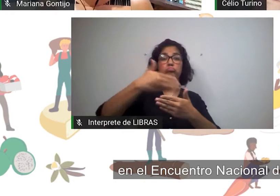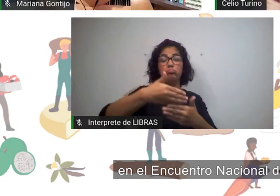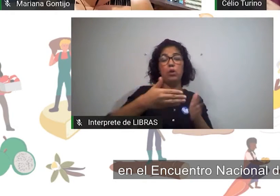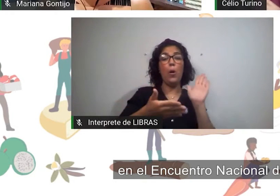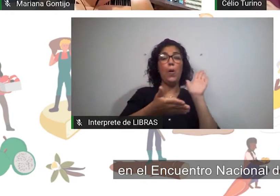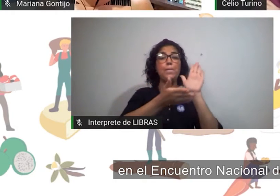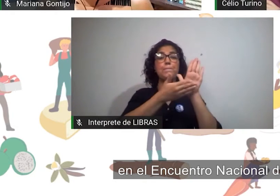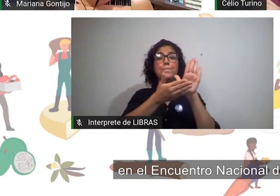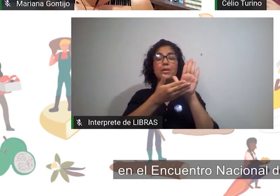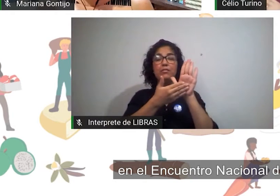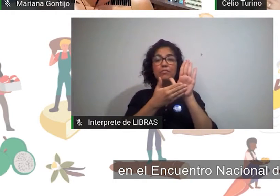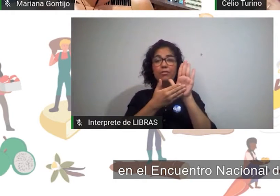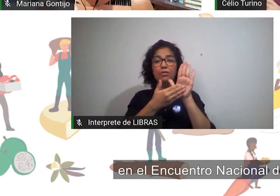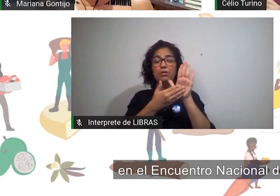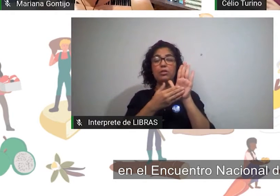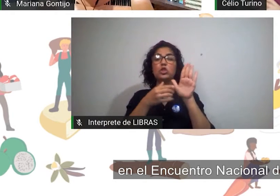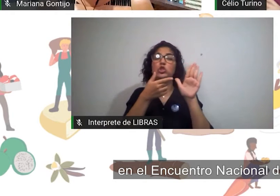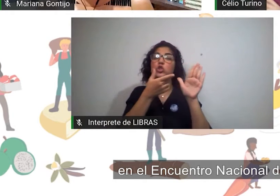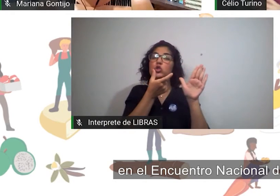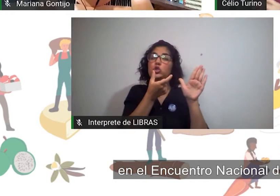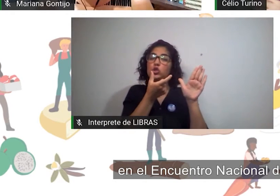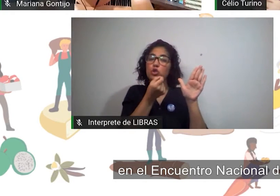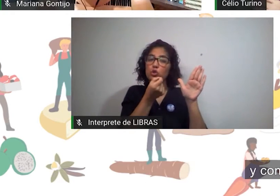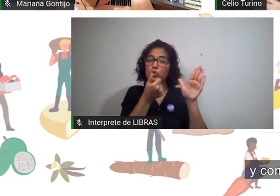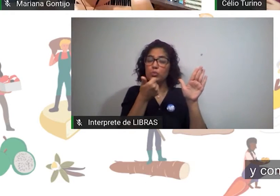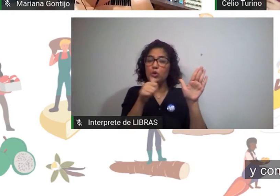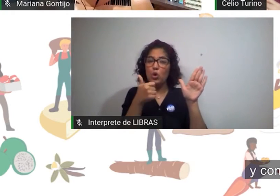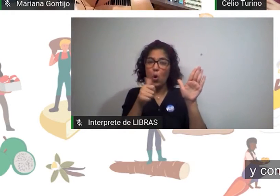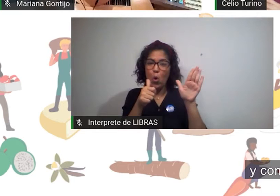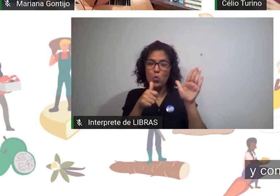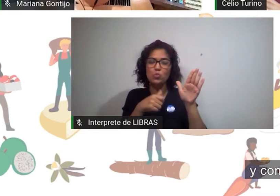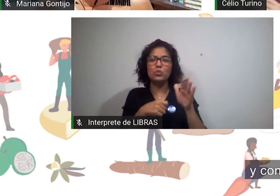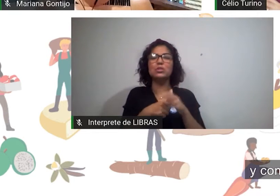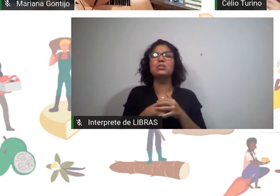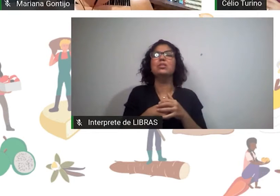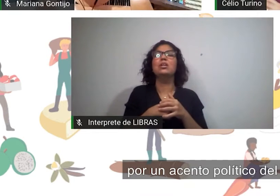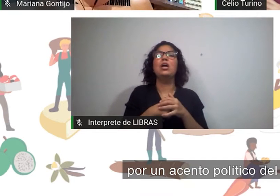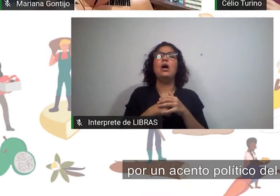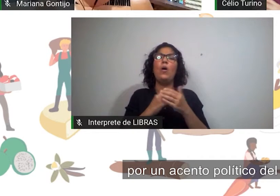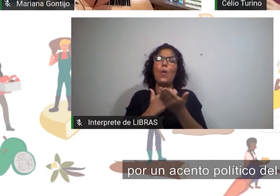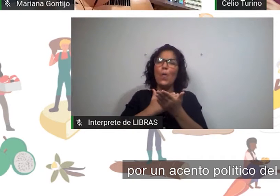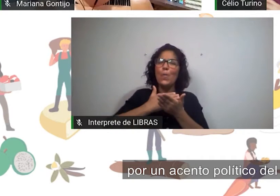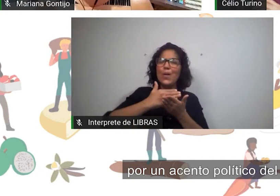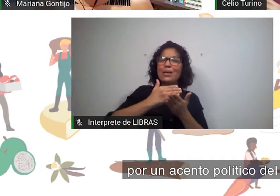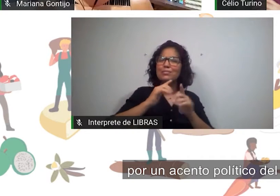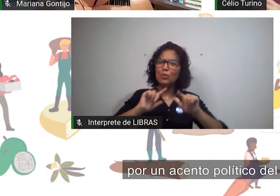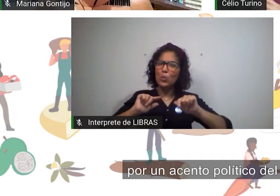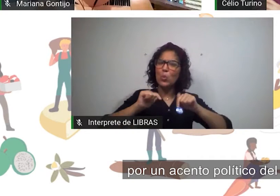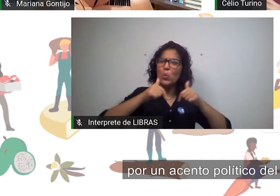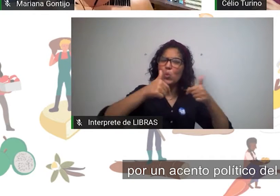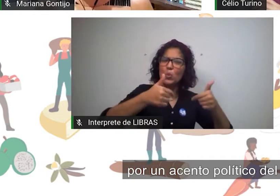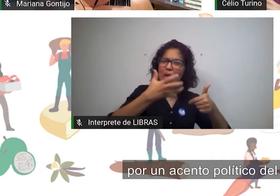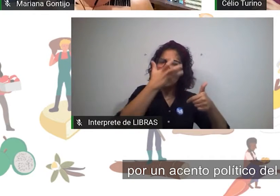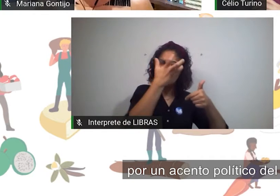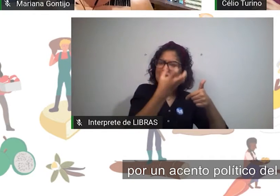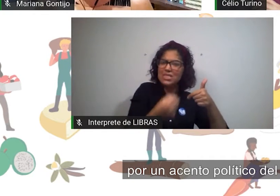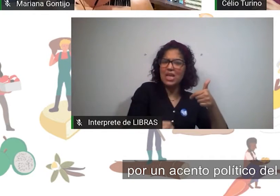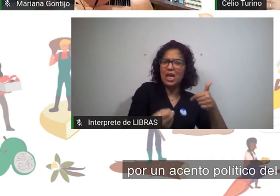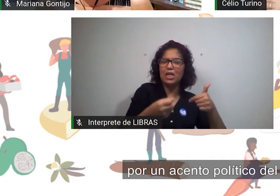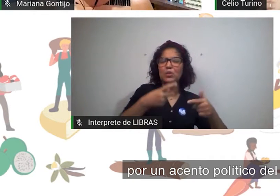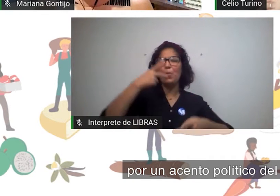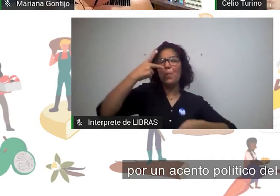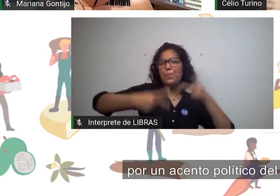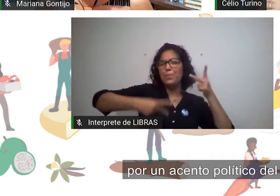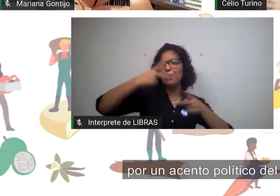Encontro Nacional de Povos e Comunidades Tradicionais, e começa essa luta pelo assento político, né, do